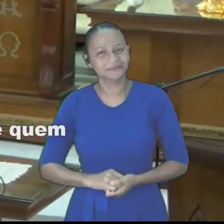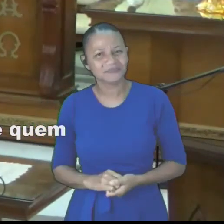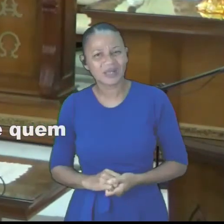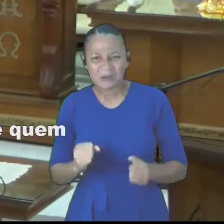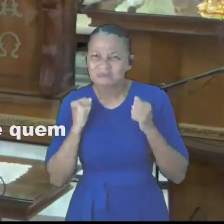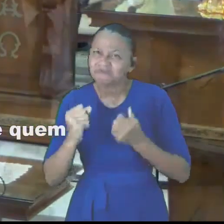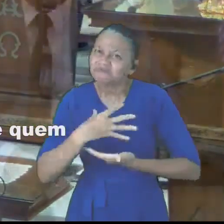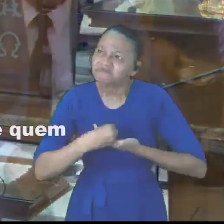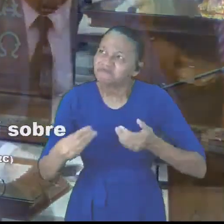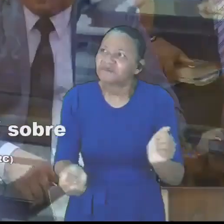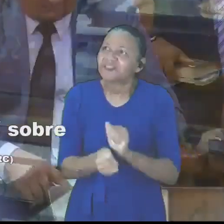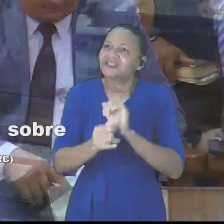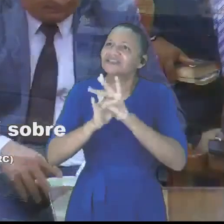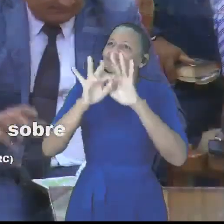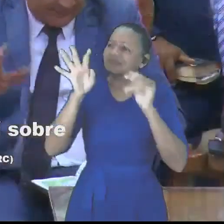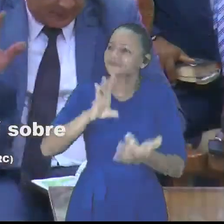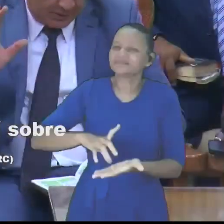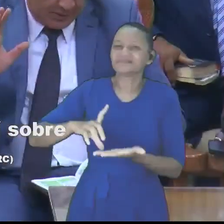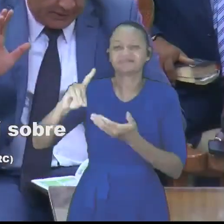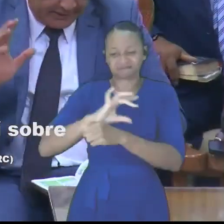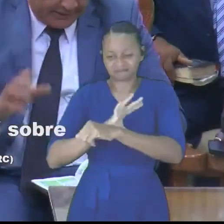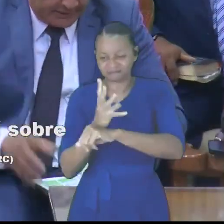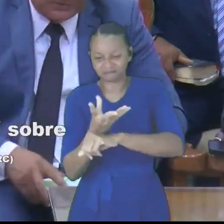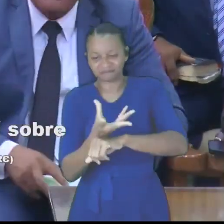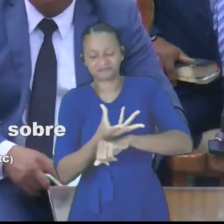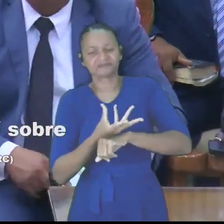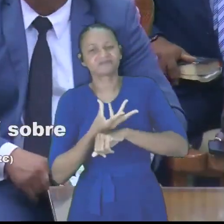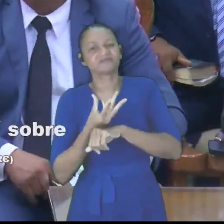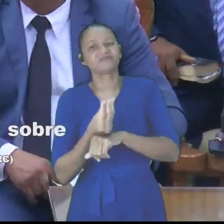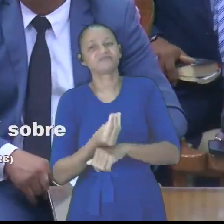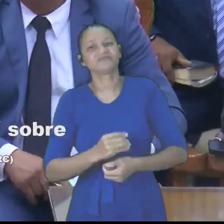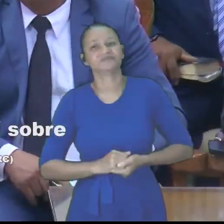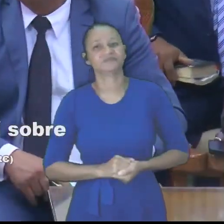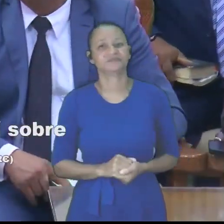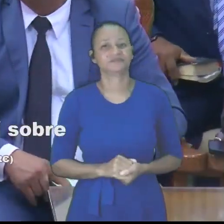Dá para dar glória para Deus, igreja?